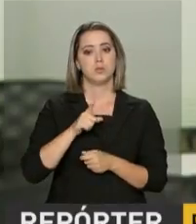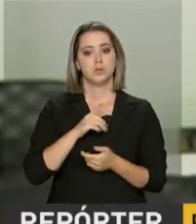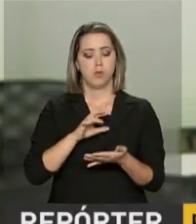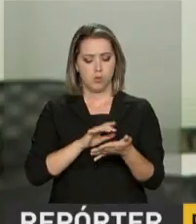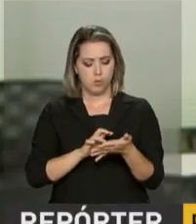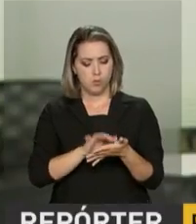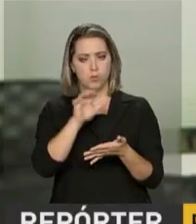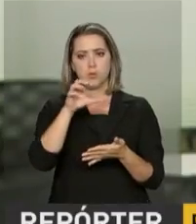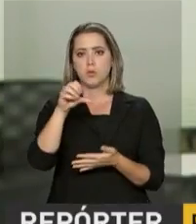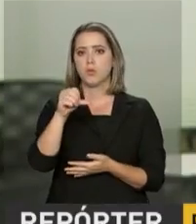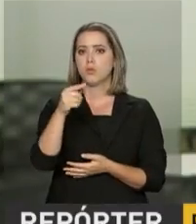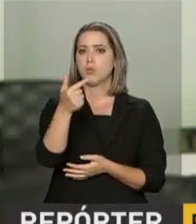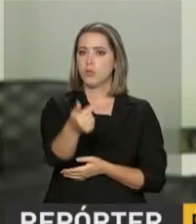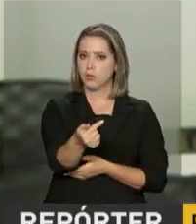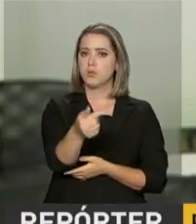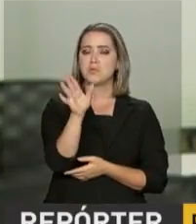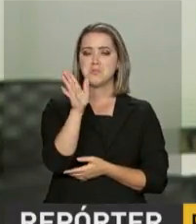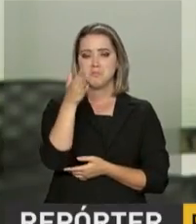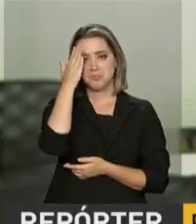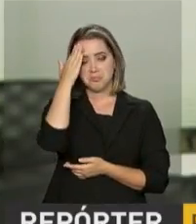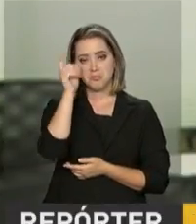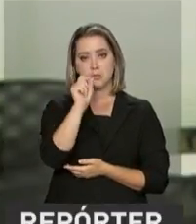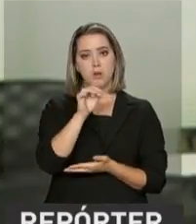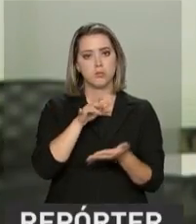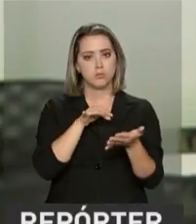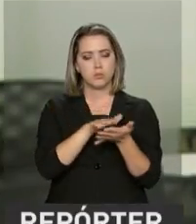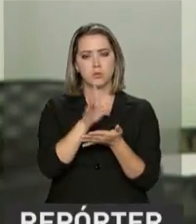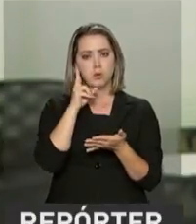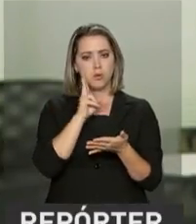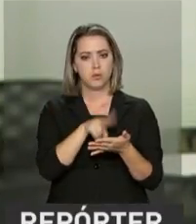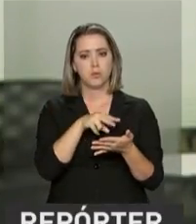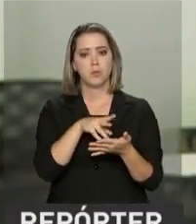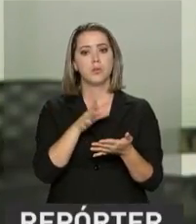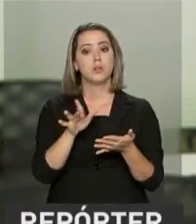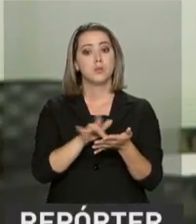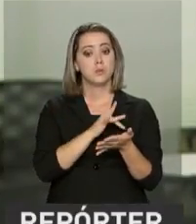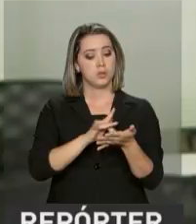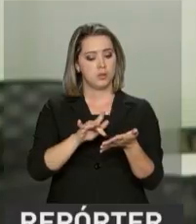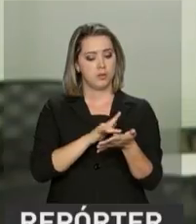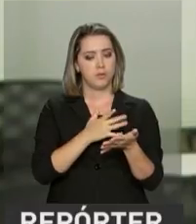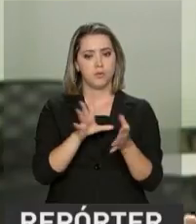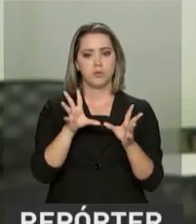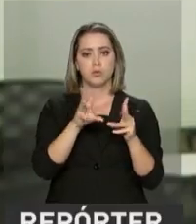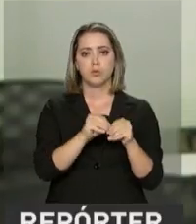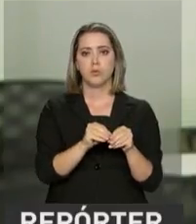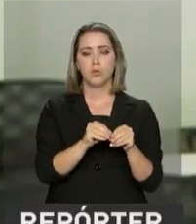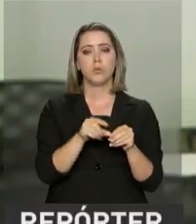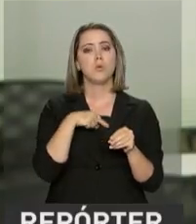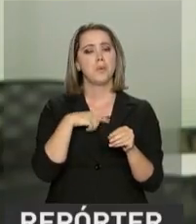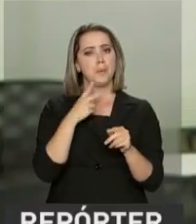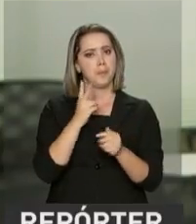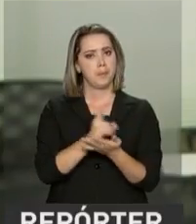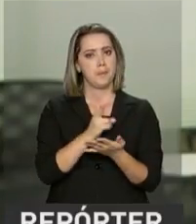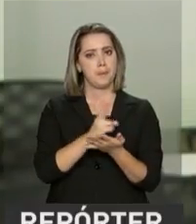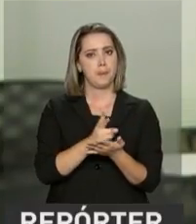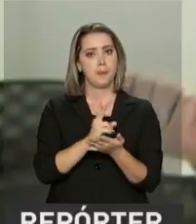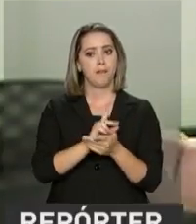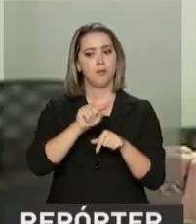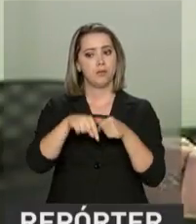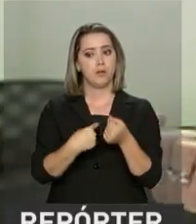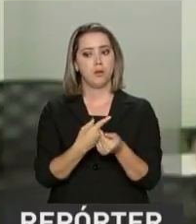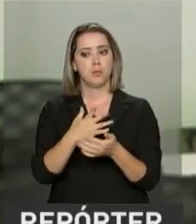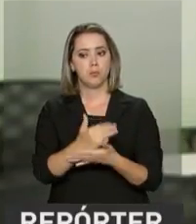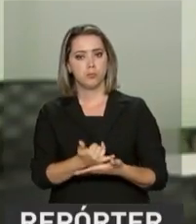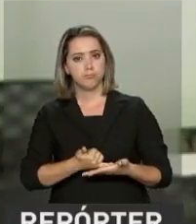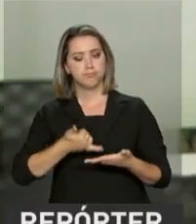que chega, então você não precisa de ter acesso a dados. E também, se o seu telefone celular está desligado ou você não está com sinal, mesmo enviando SMS, a hora que você ligar o